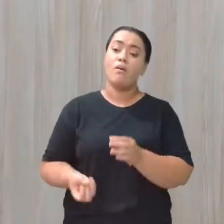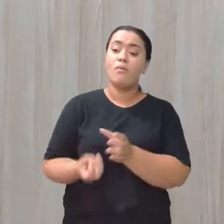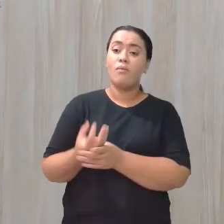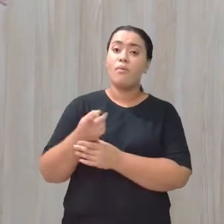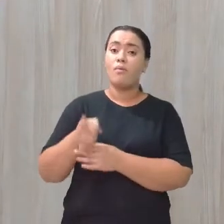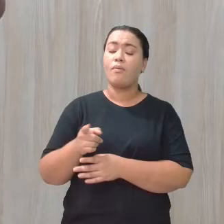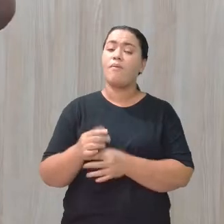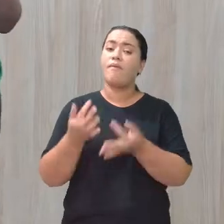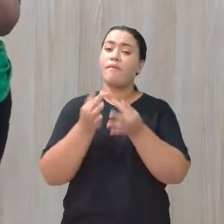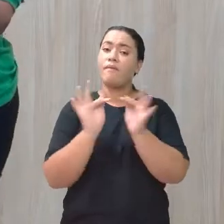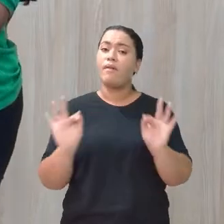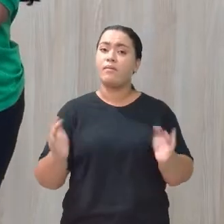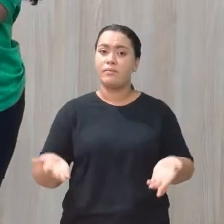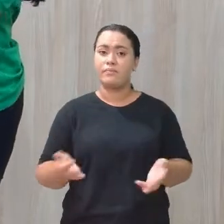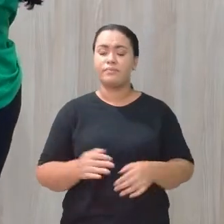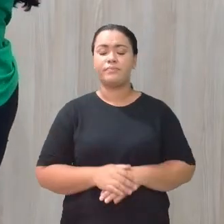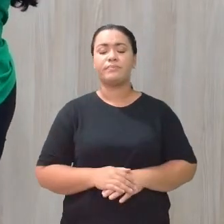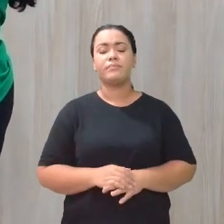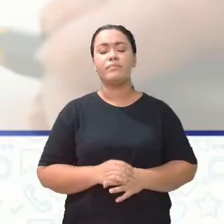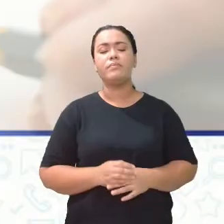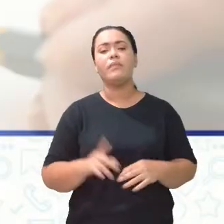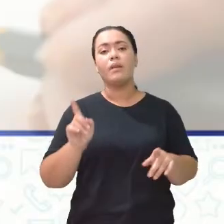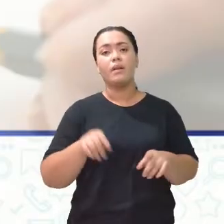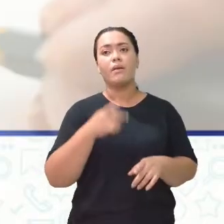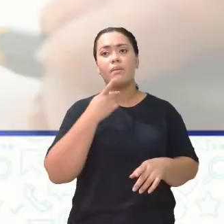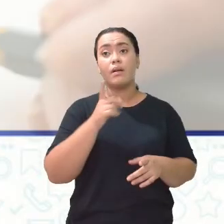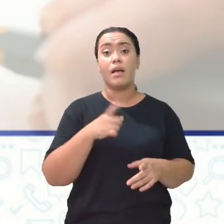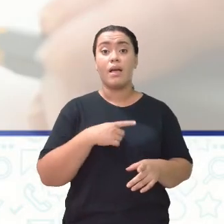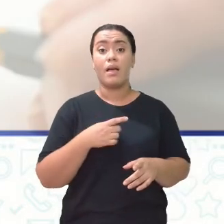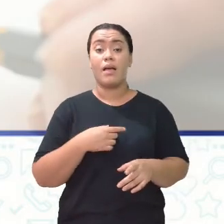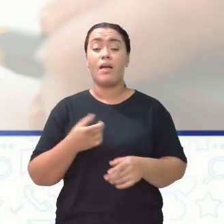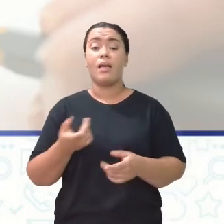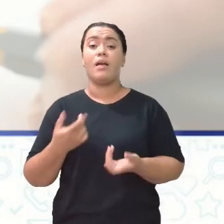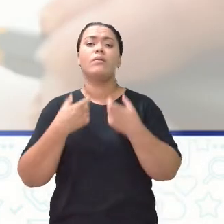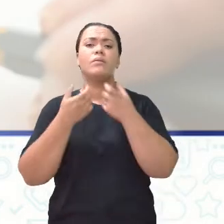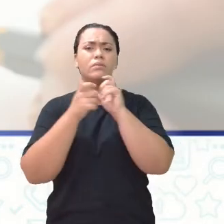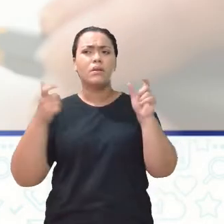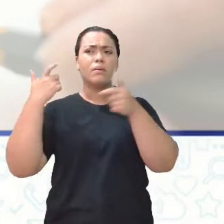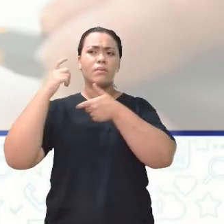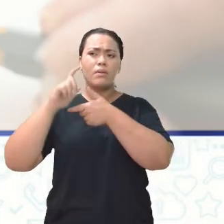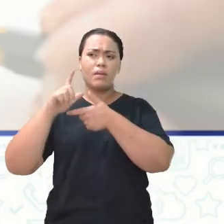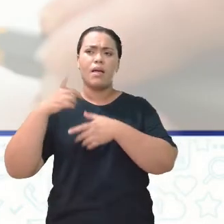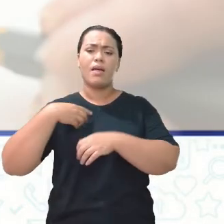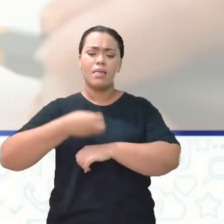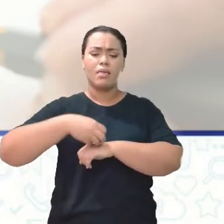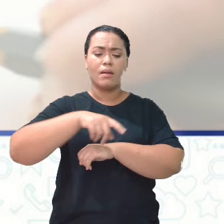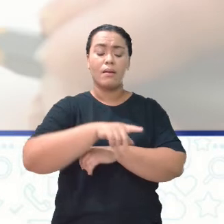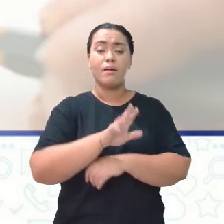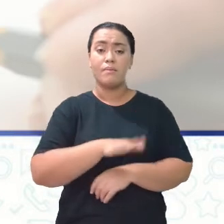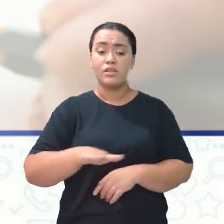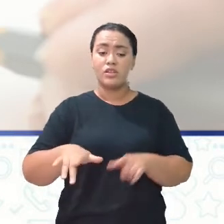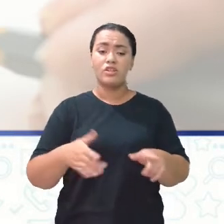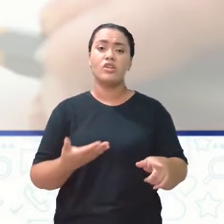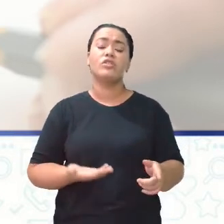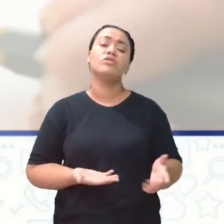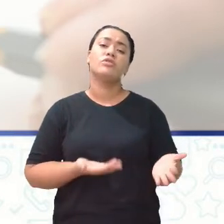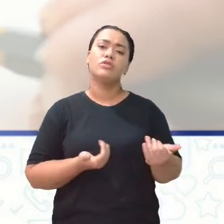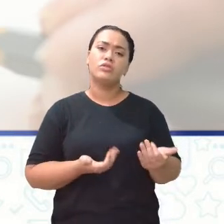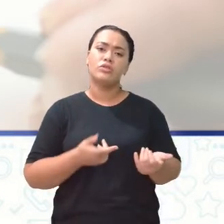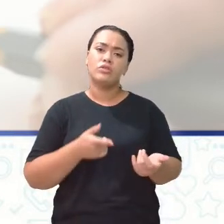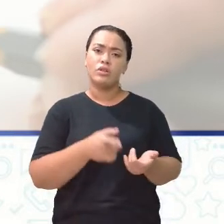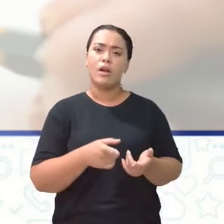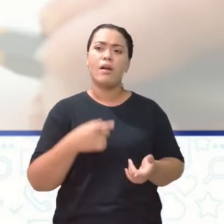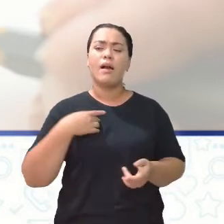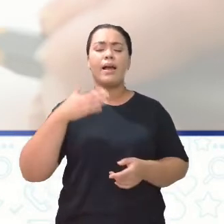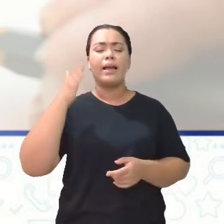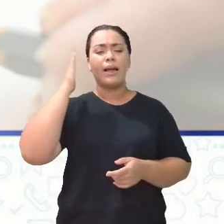certo? Os provérbios transmitem experiências e conhecimentos que podem ajudar pessoas mais novas a entenderem determinados comportamentos.